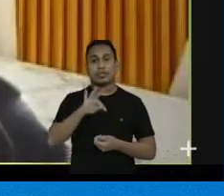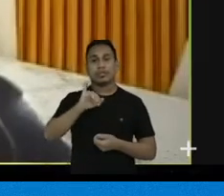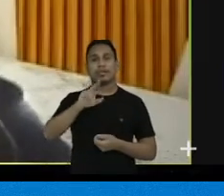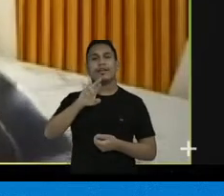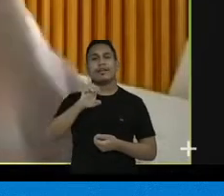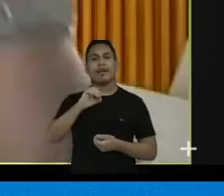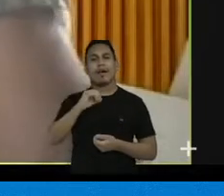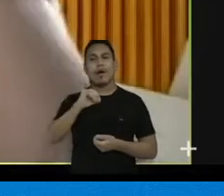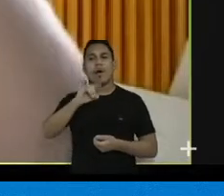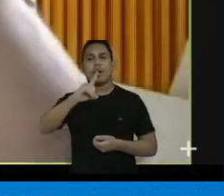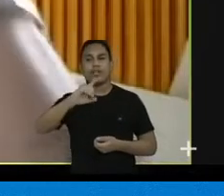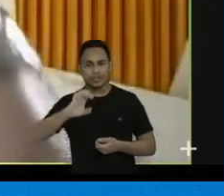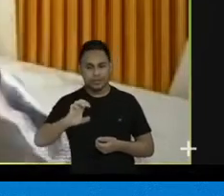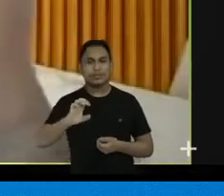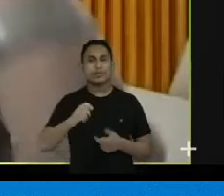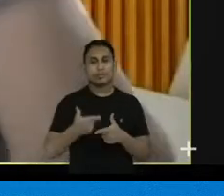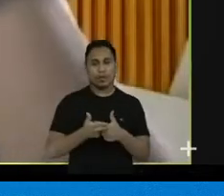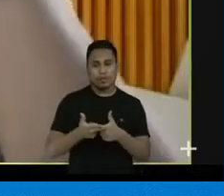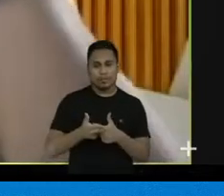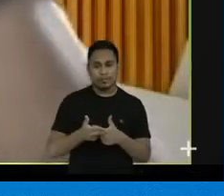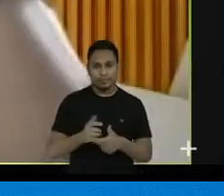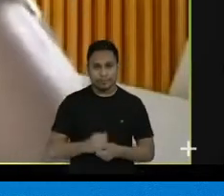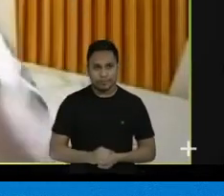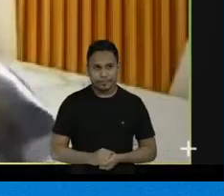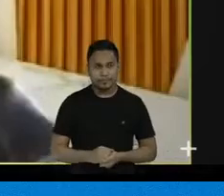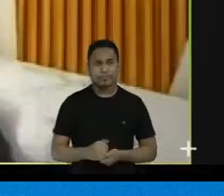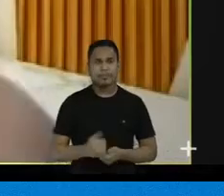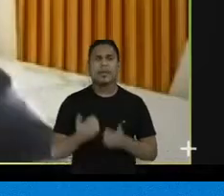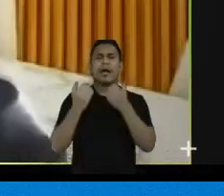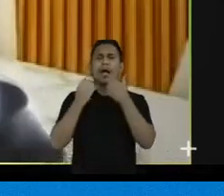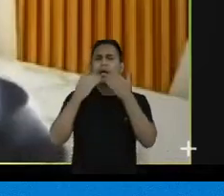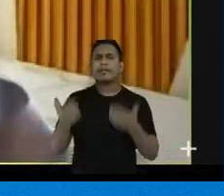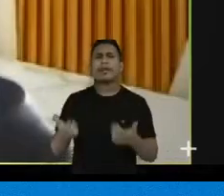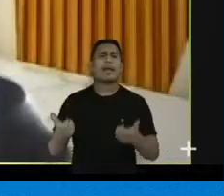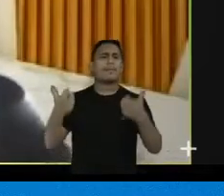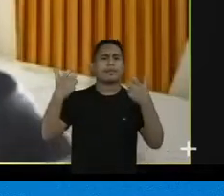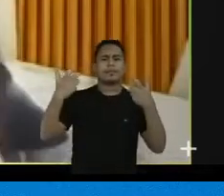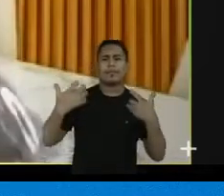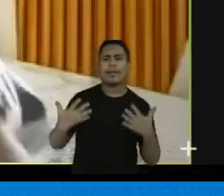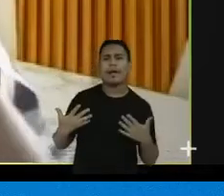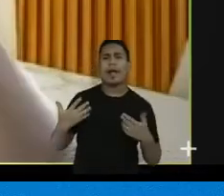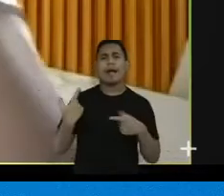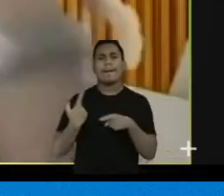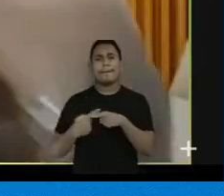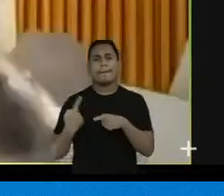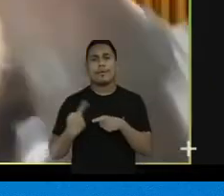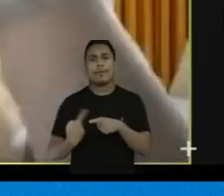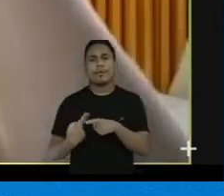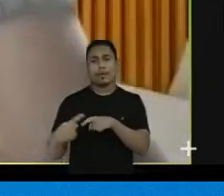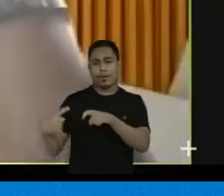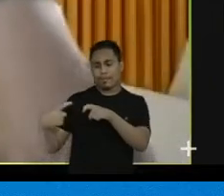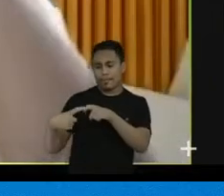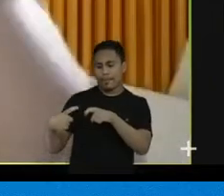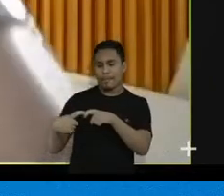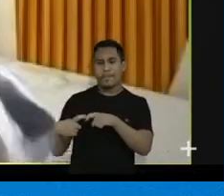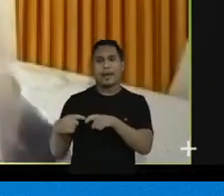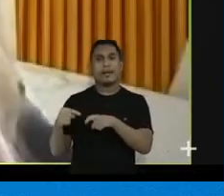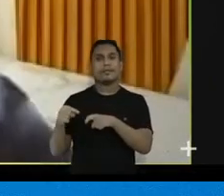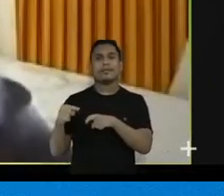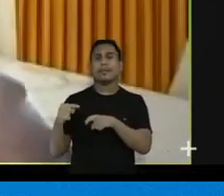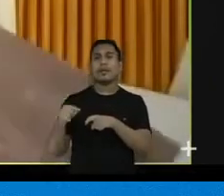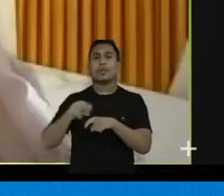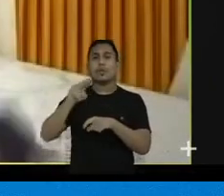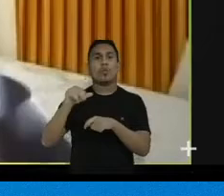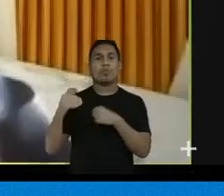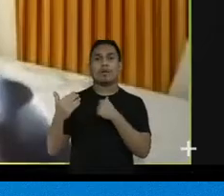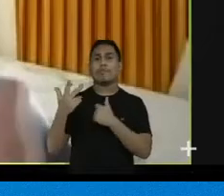isso, nunca ninguém tinha me explicado dessa forma, por que os meus médicos nunca me falaram nada disso? E a